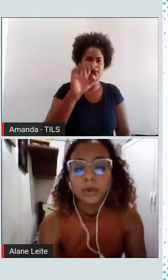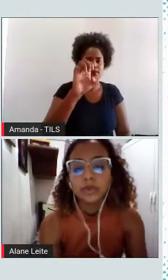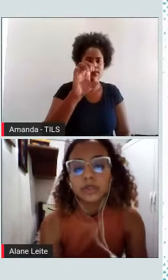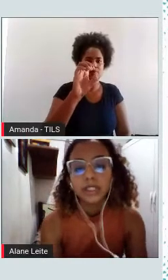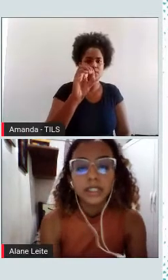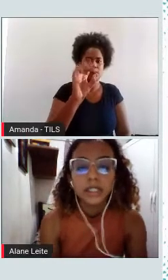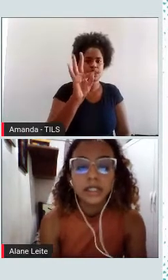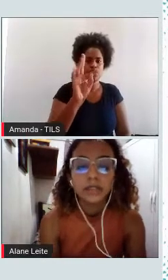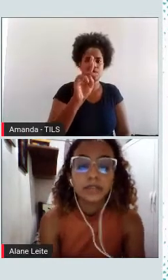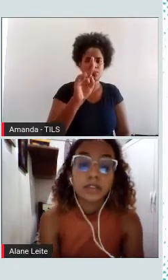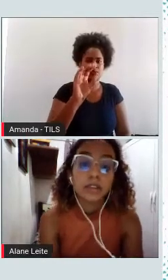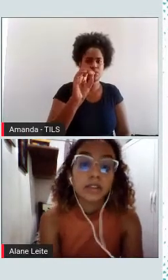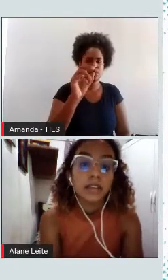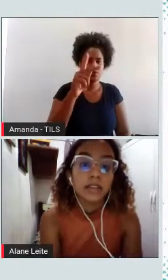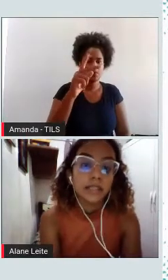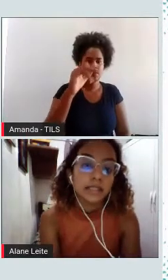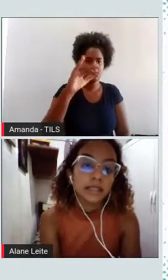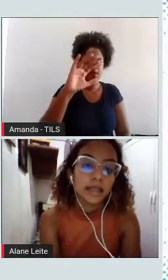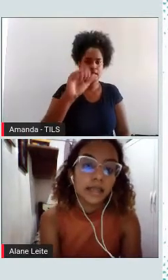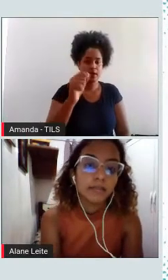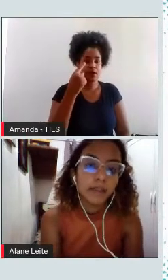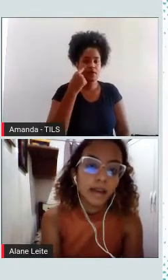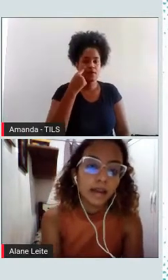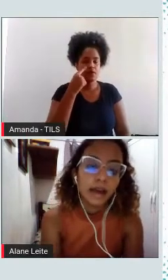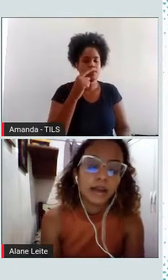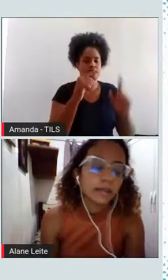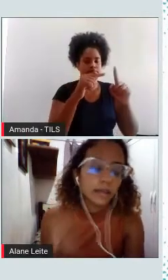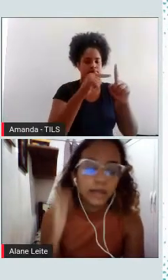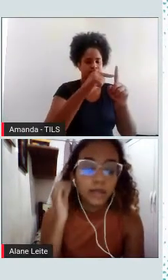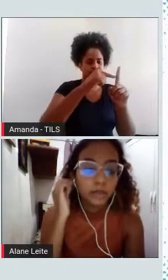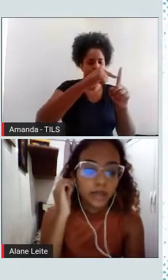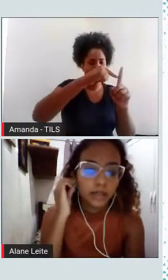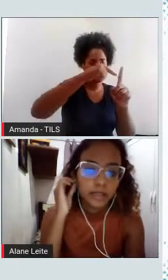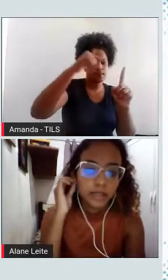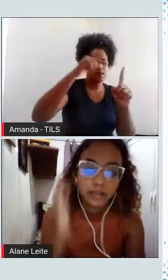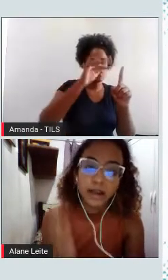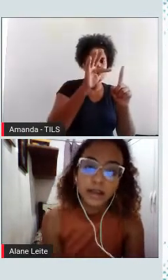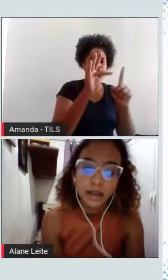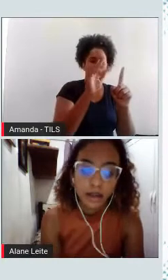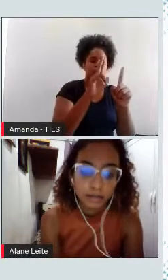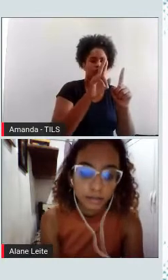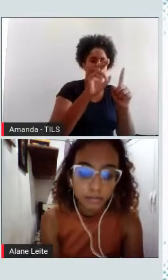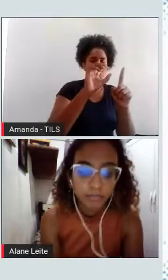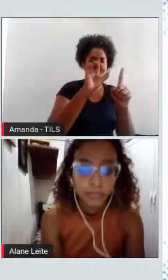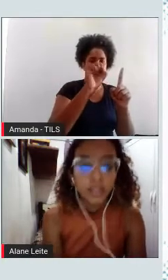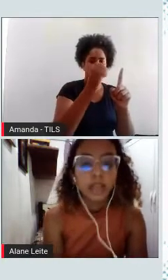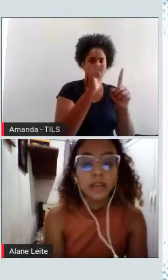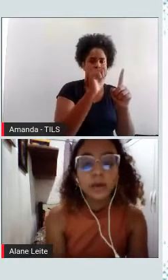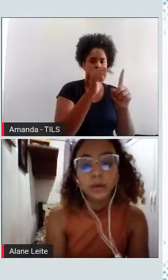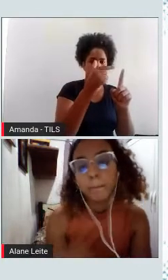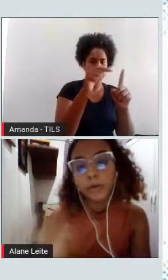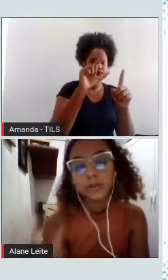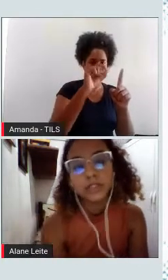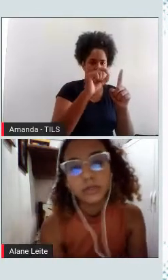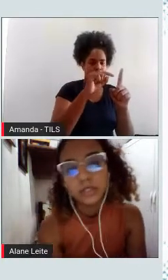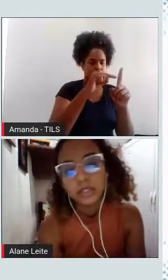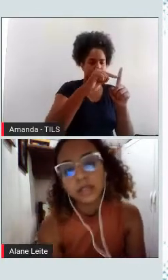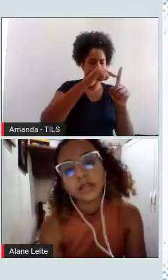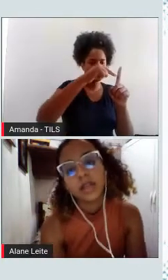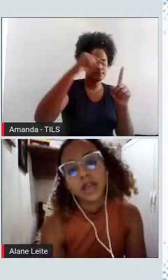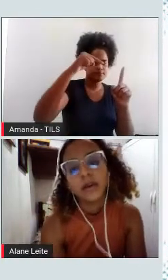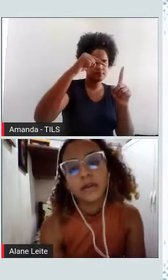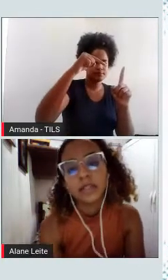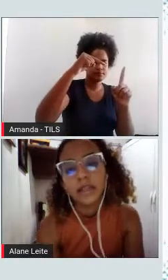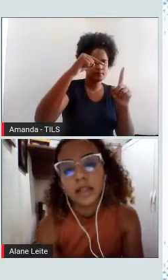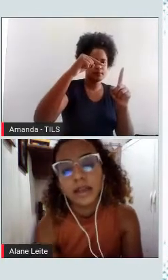o ponto de fusão ele vai ser a temperatura ela vai ser variável e no ponto de